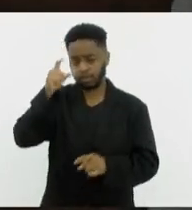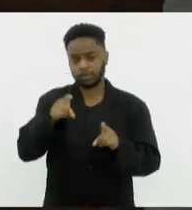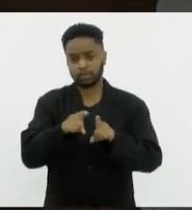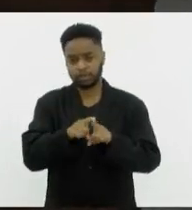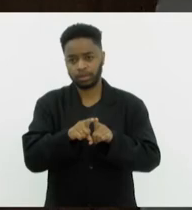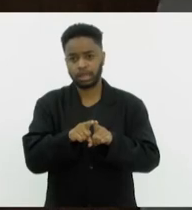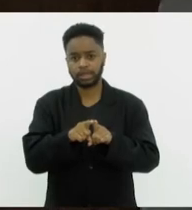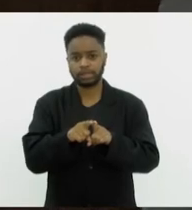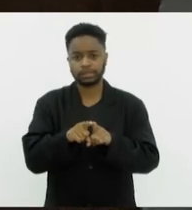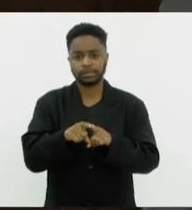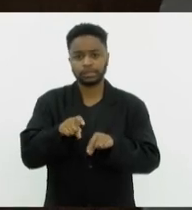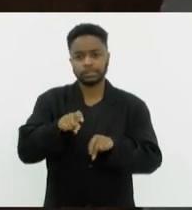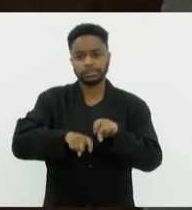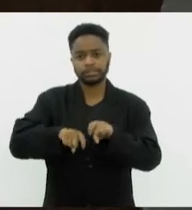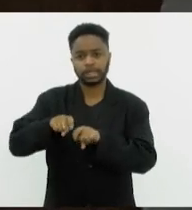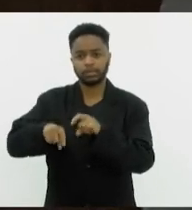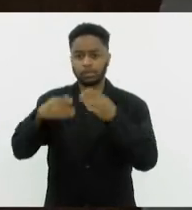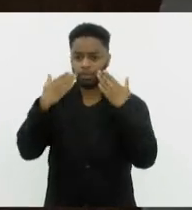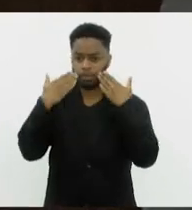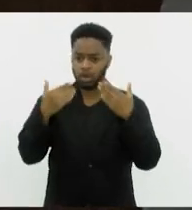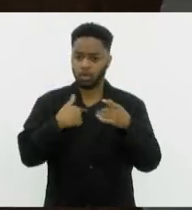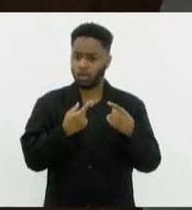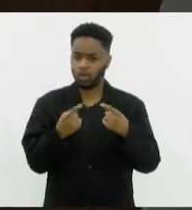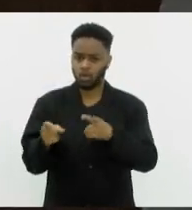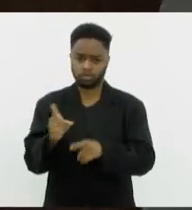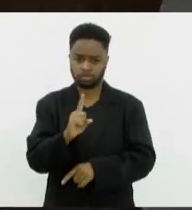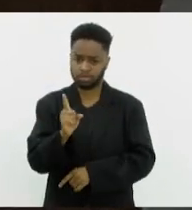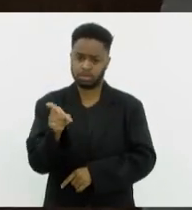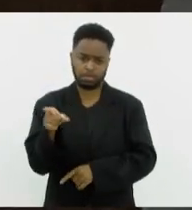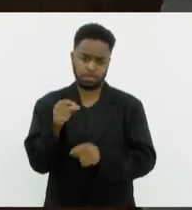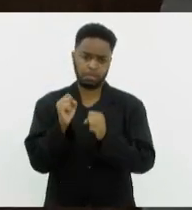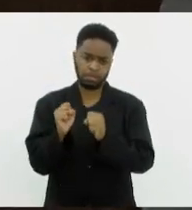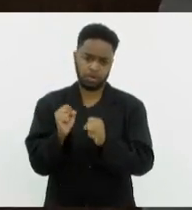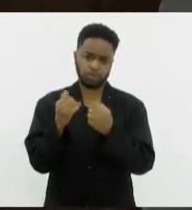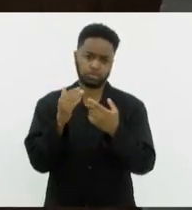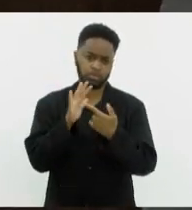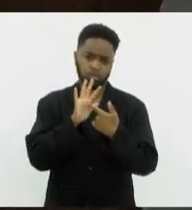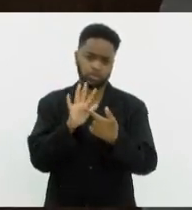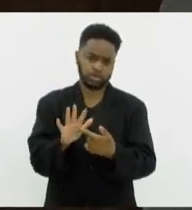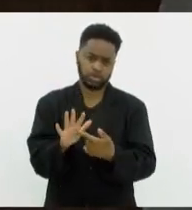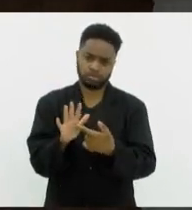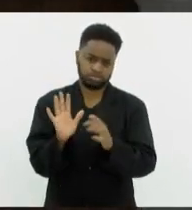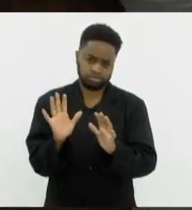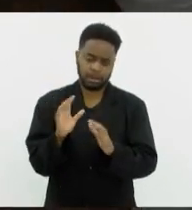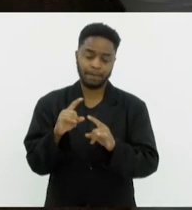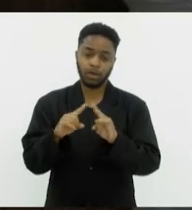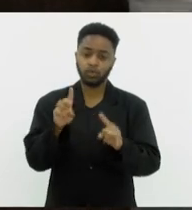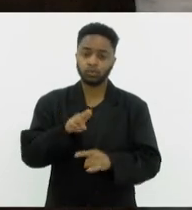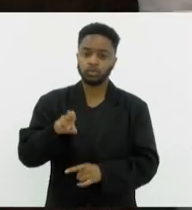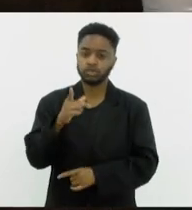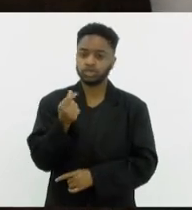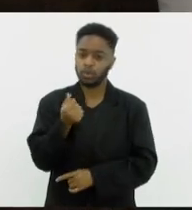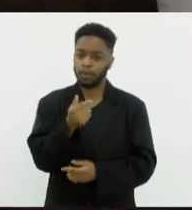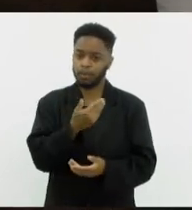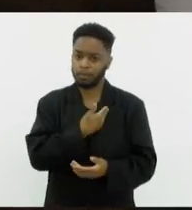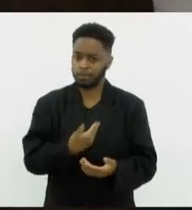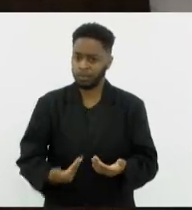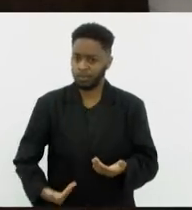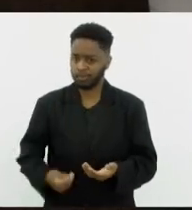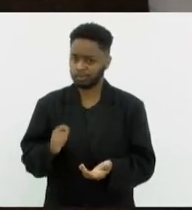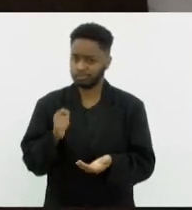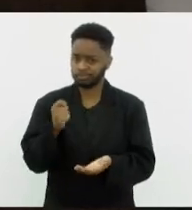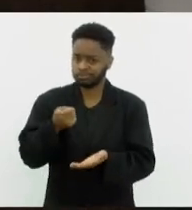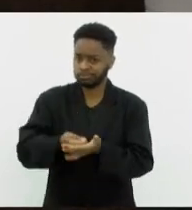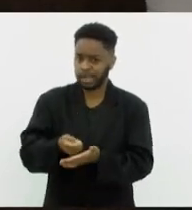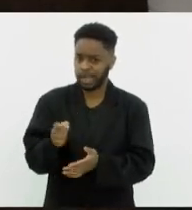erotização. Não sou contra que ela se manifeste da forma dela, mas usar dinheiro público para patrocinar esse